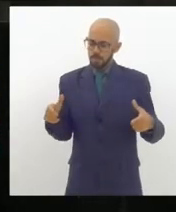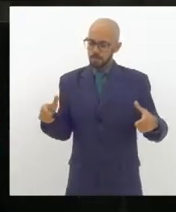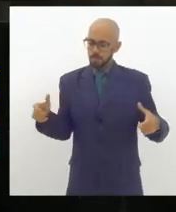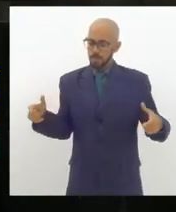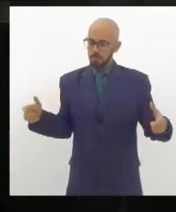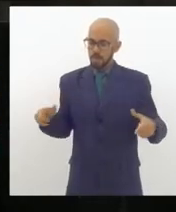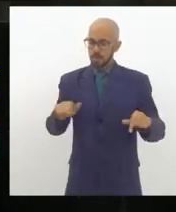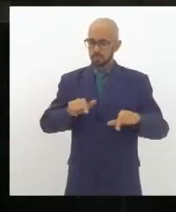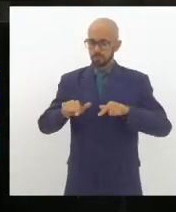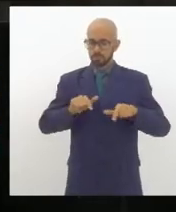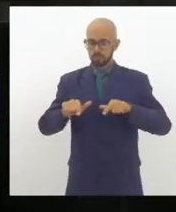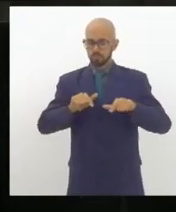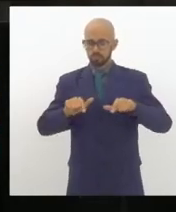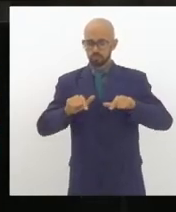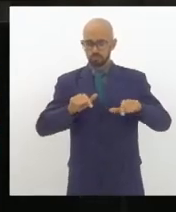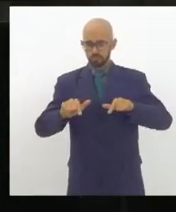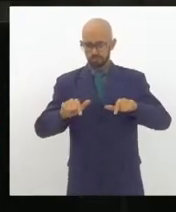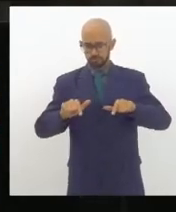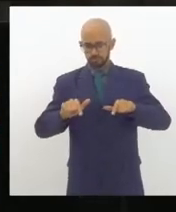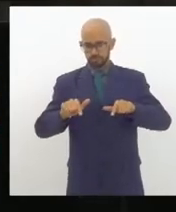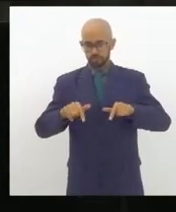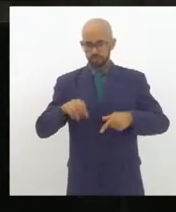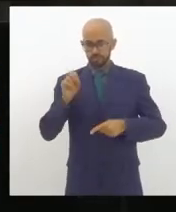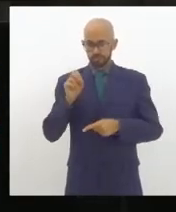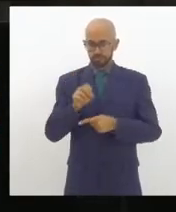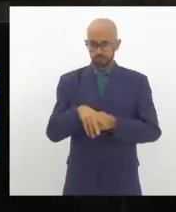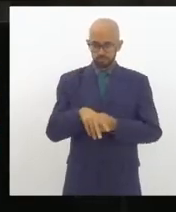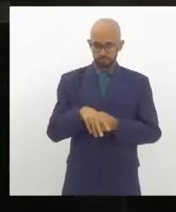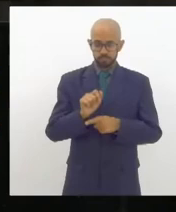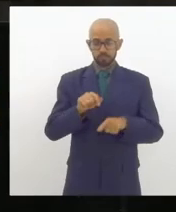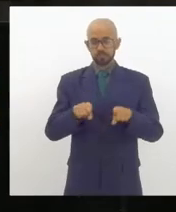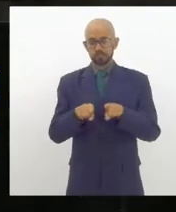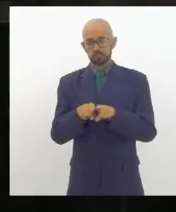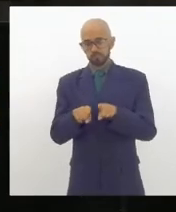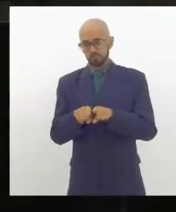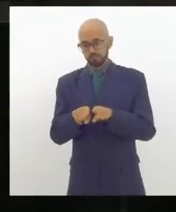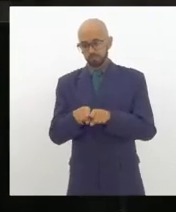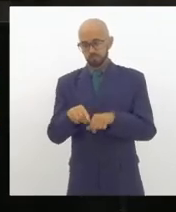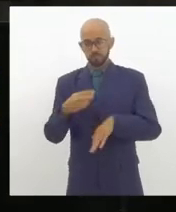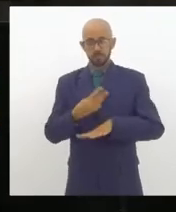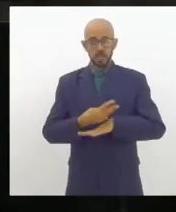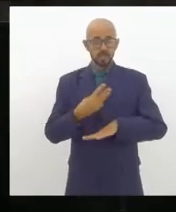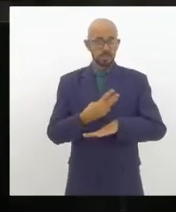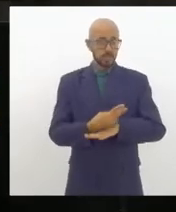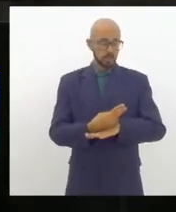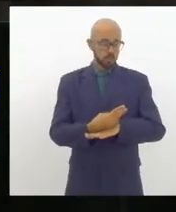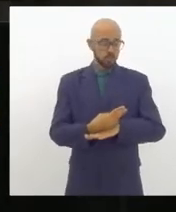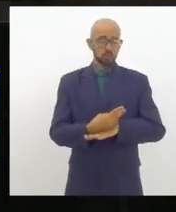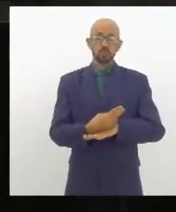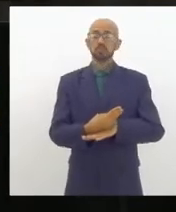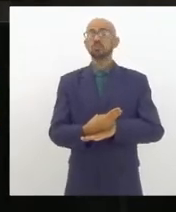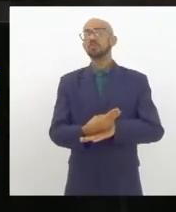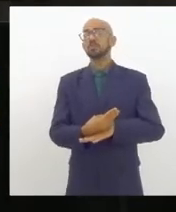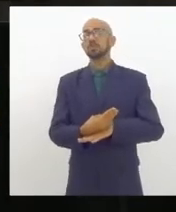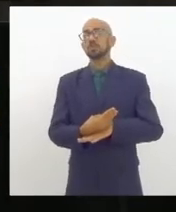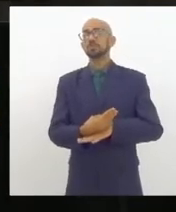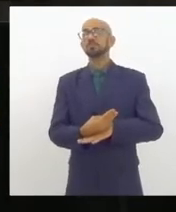de serviços de contratação de terceiros